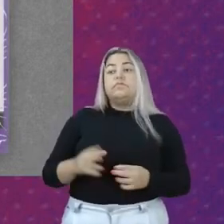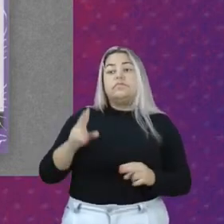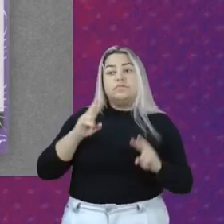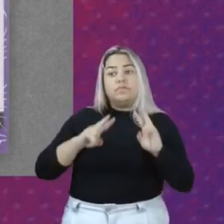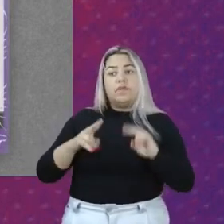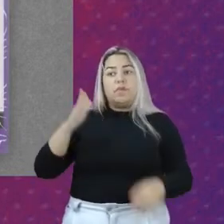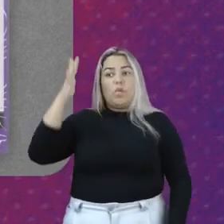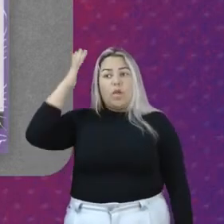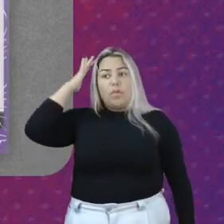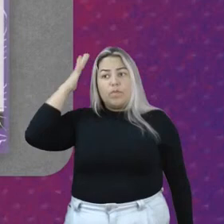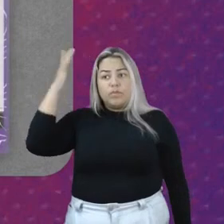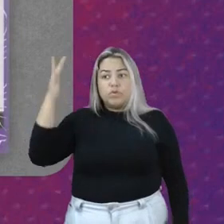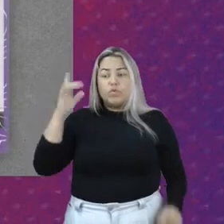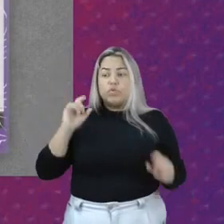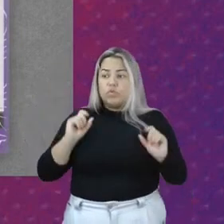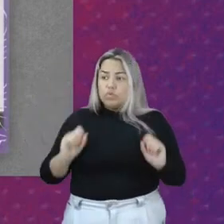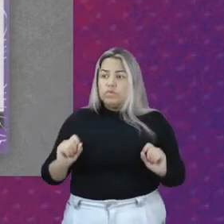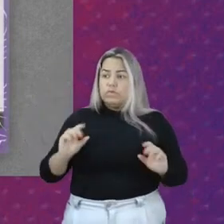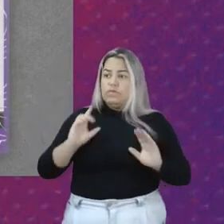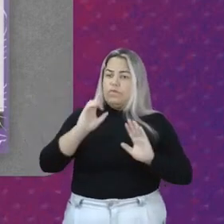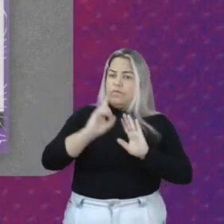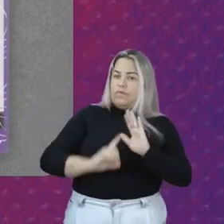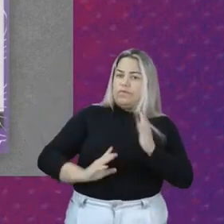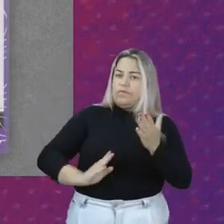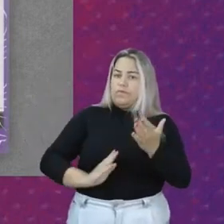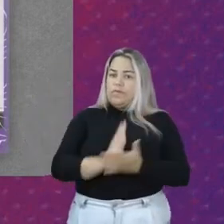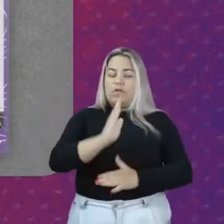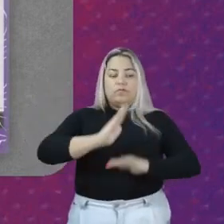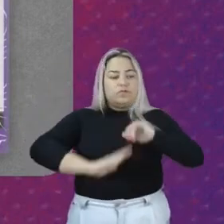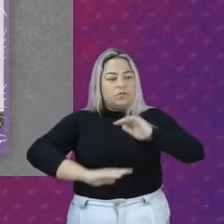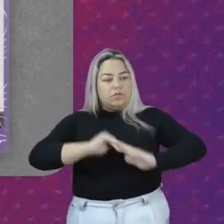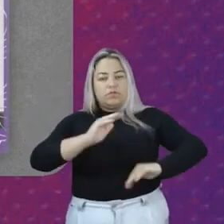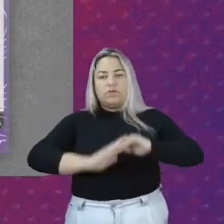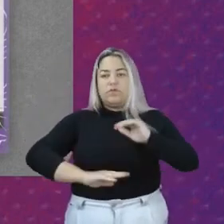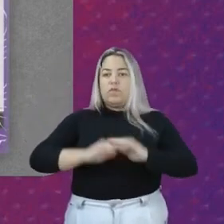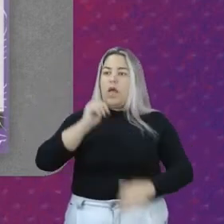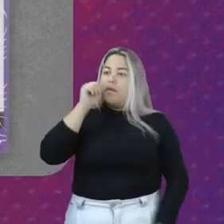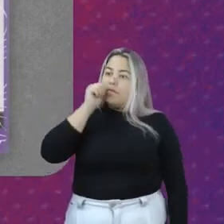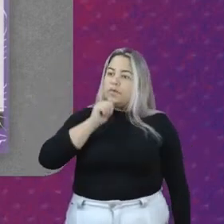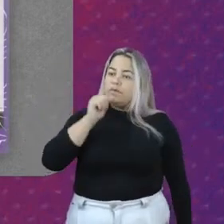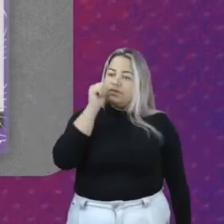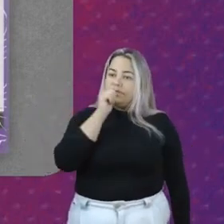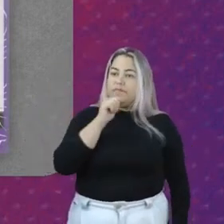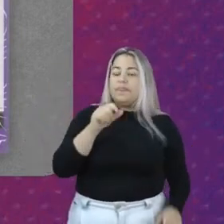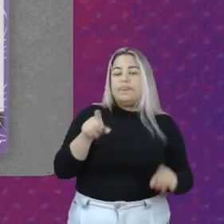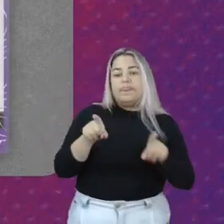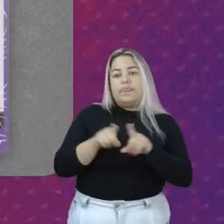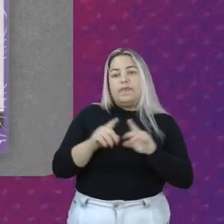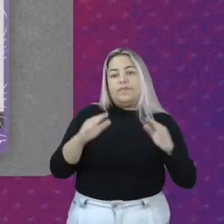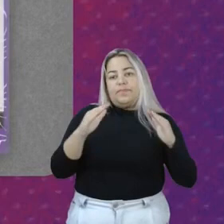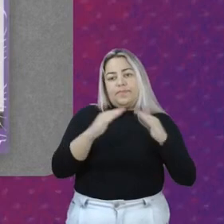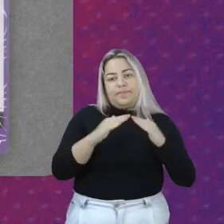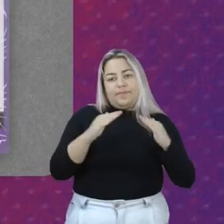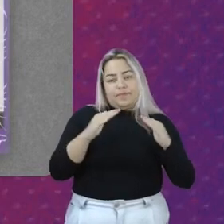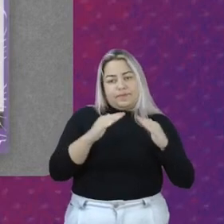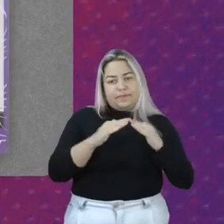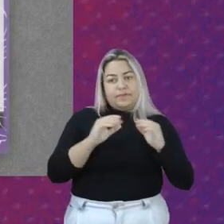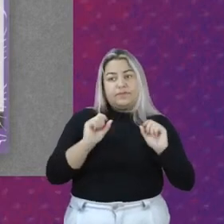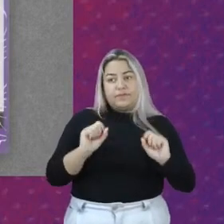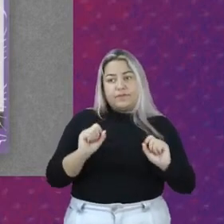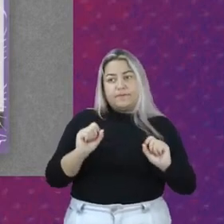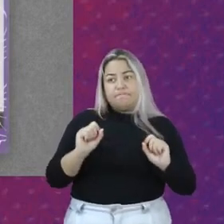que é absurdo, né, o direito de autorizar a profissão da mulher e também a sua residência fora do teto conjugal.